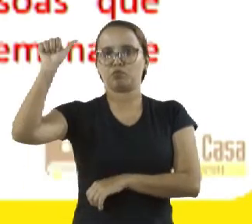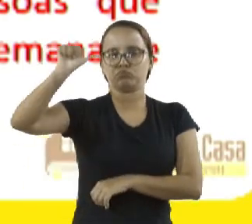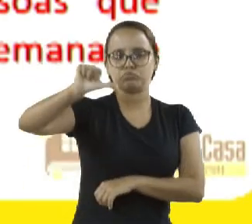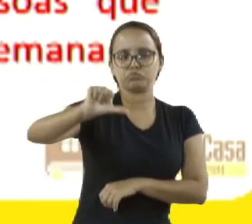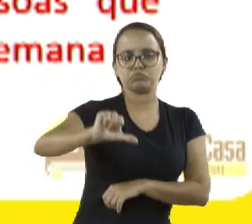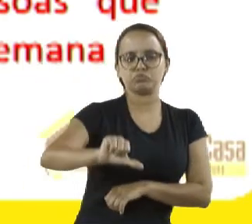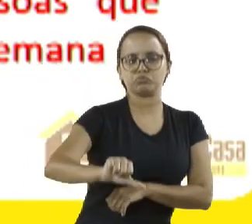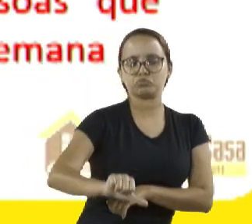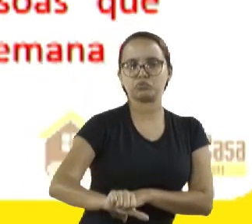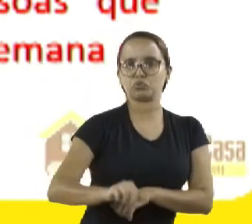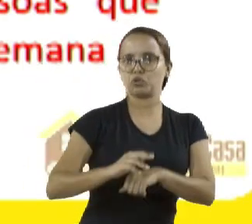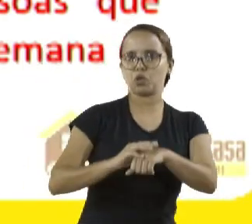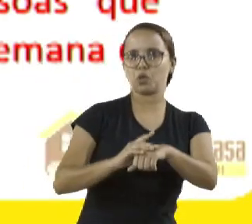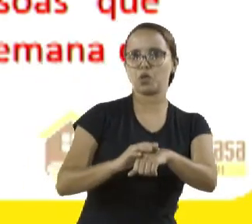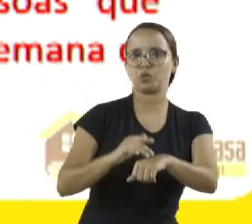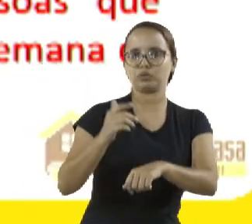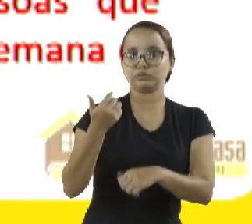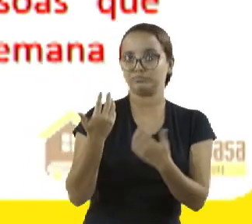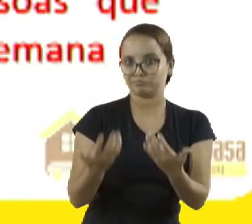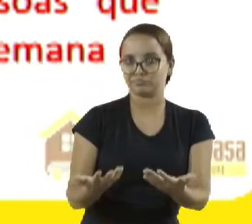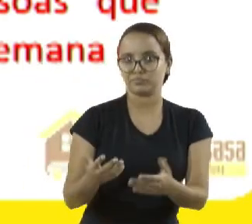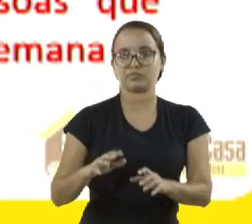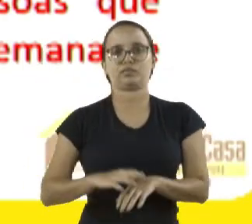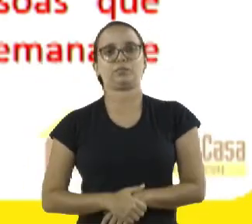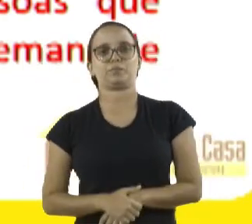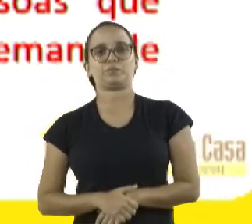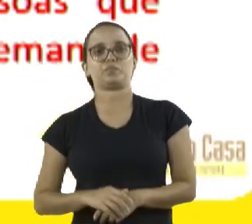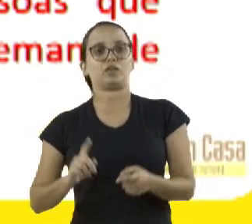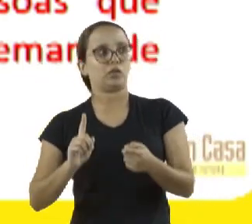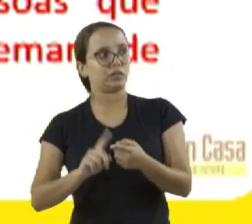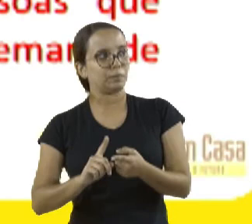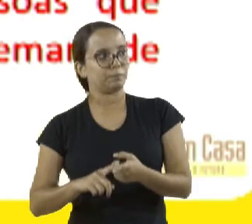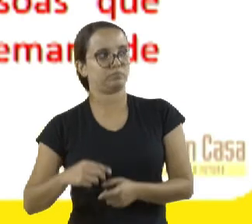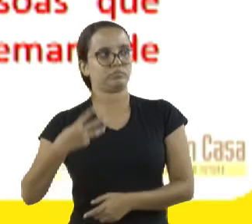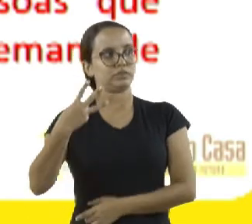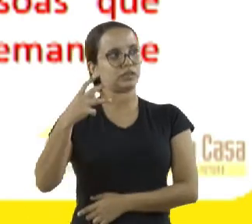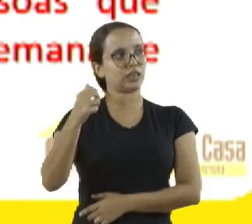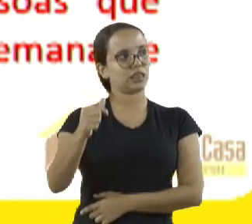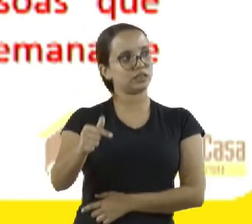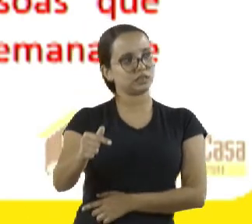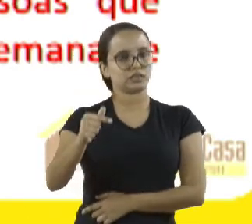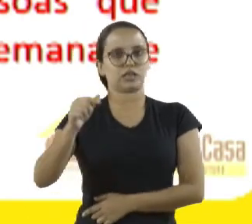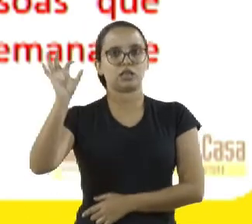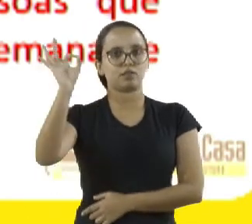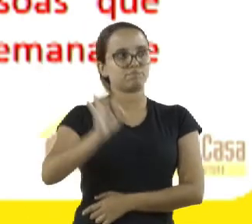37% da redução na mortalidade de doenças infecciosas. Também diminui mais ainda.